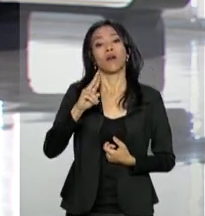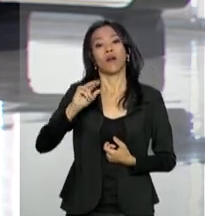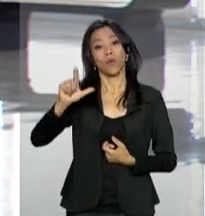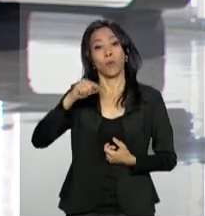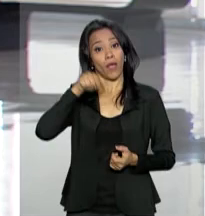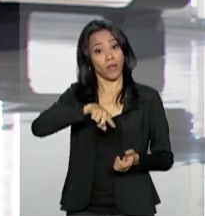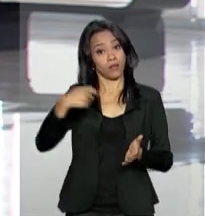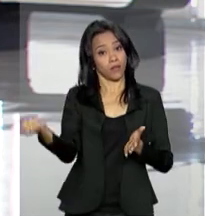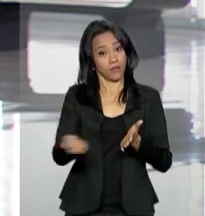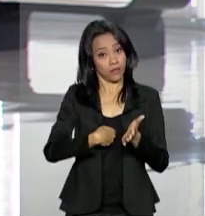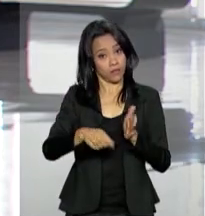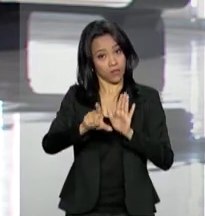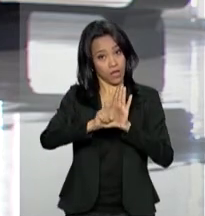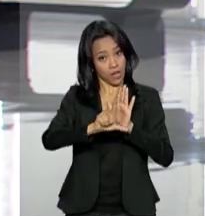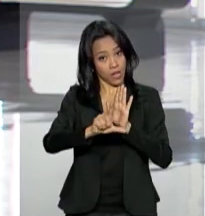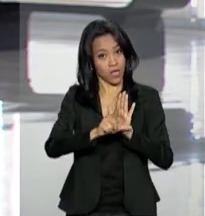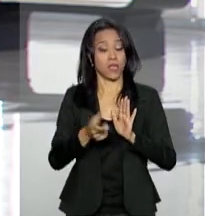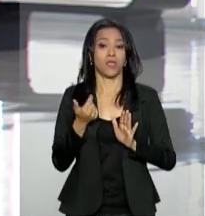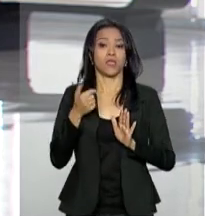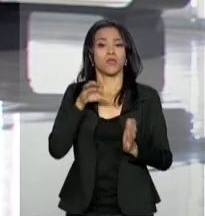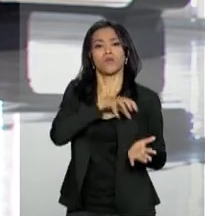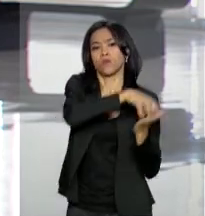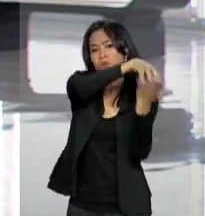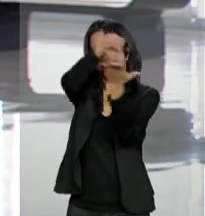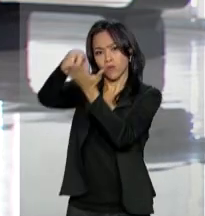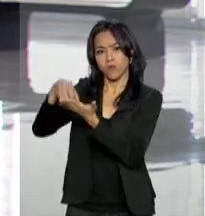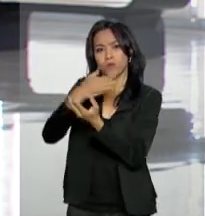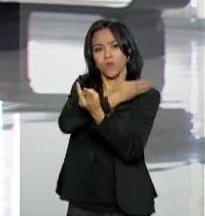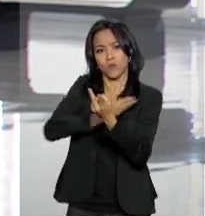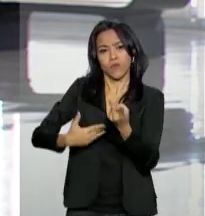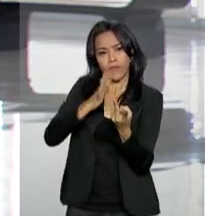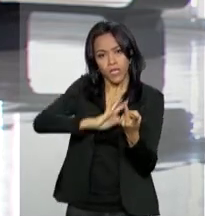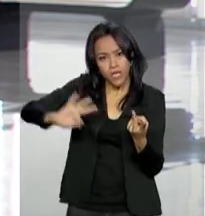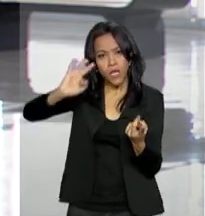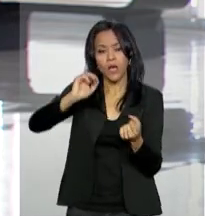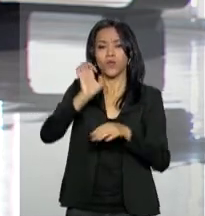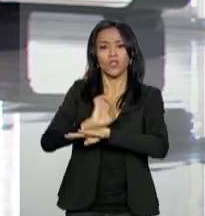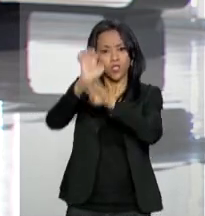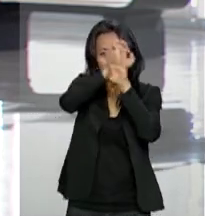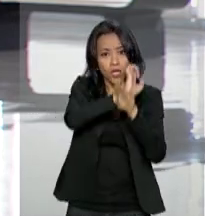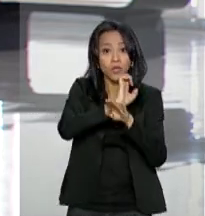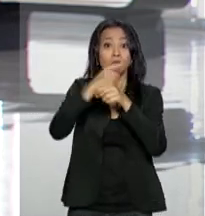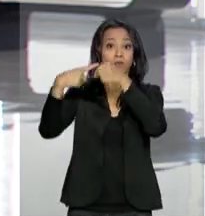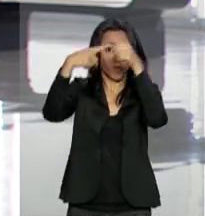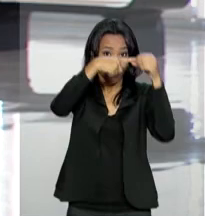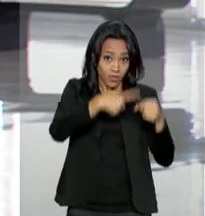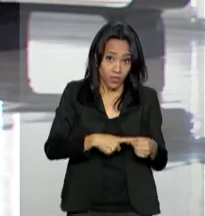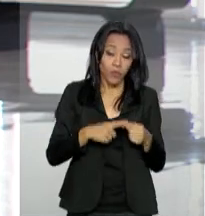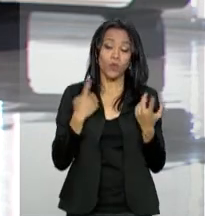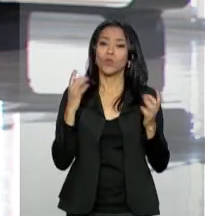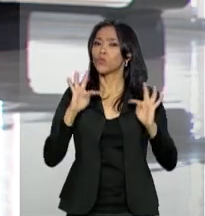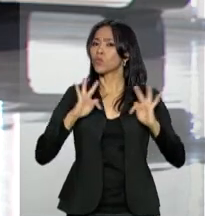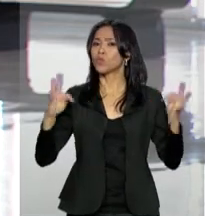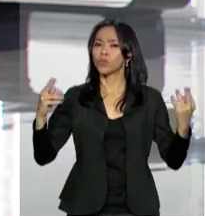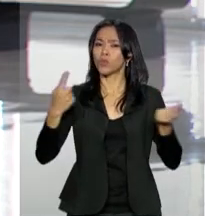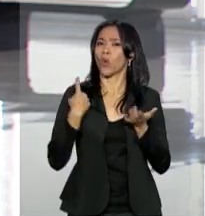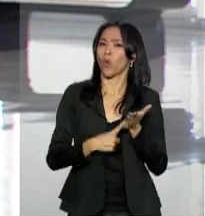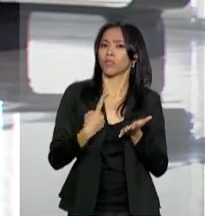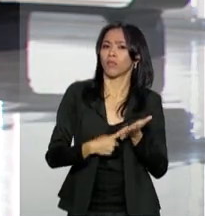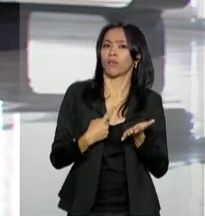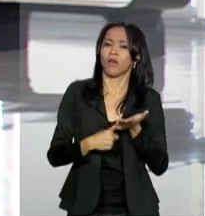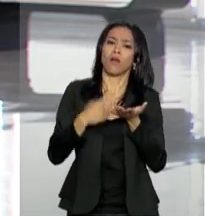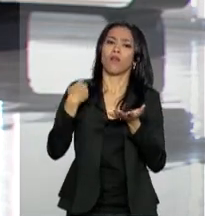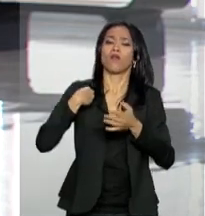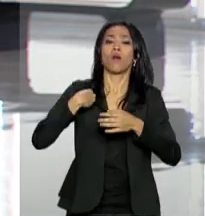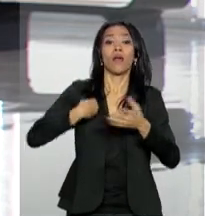o as instituições federais estaduais e municipais passam a fazer operações combinadas ea compartilhar